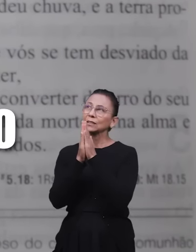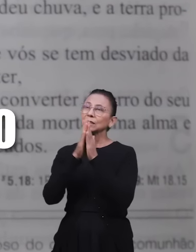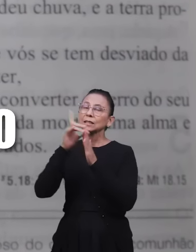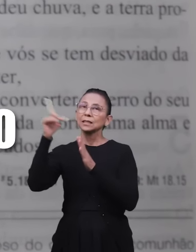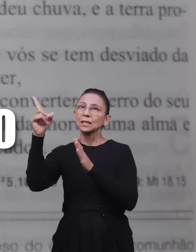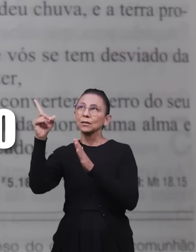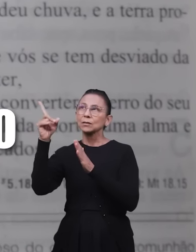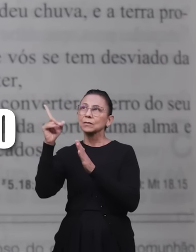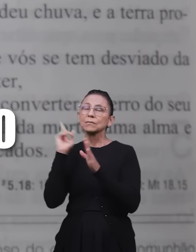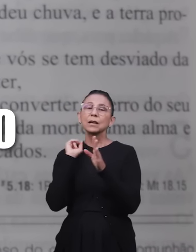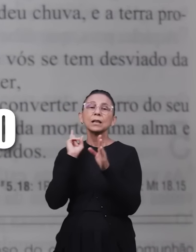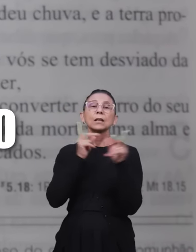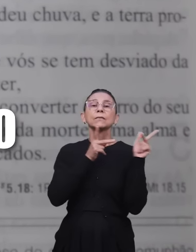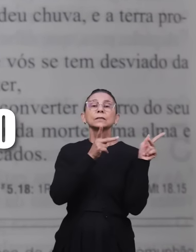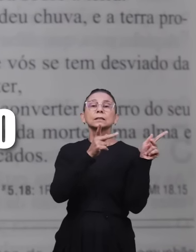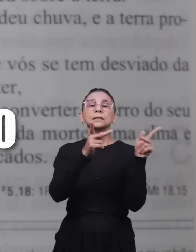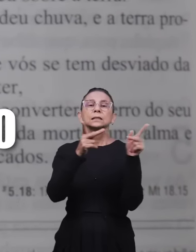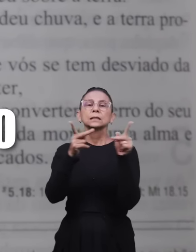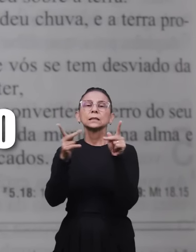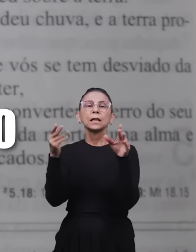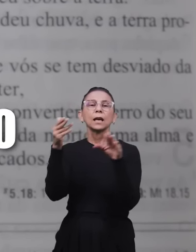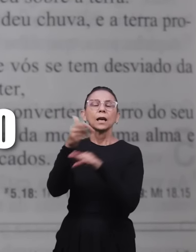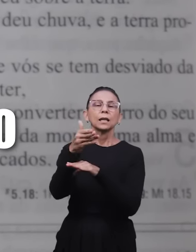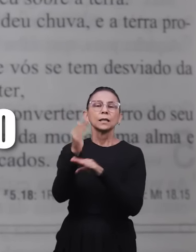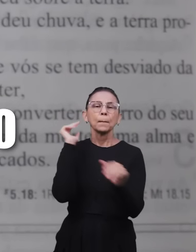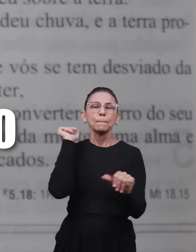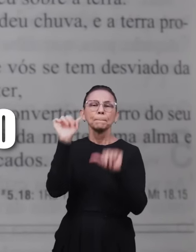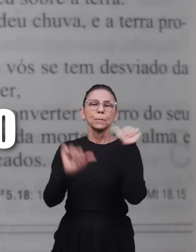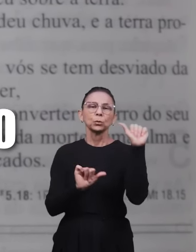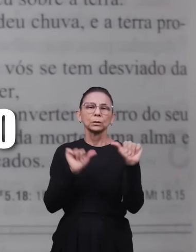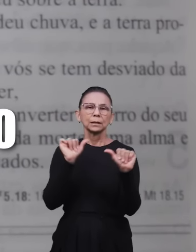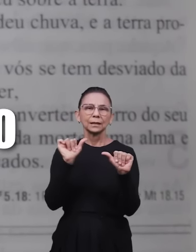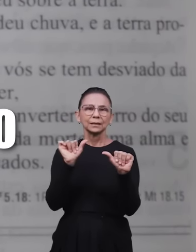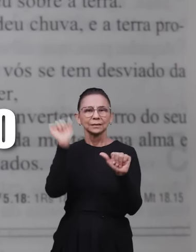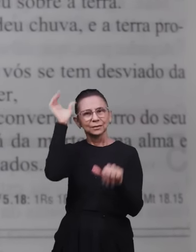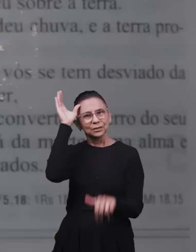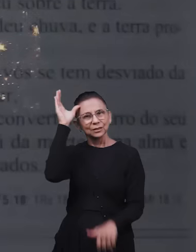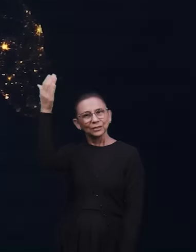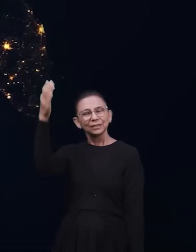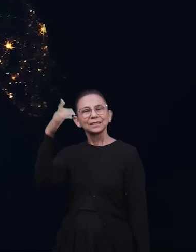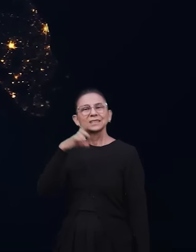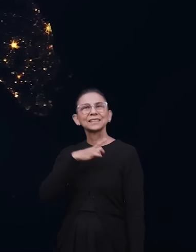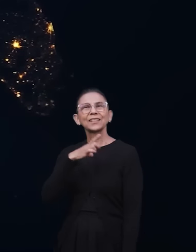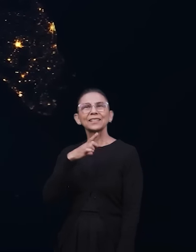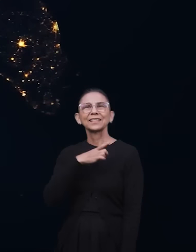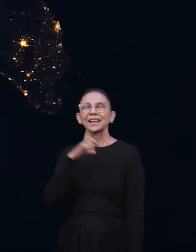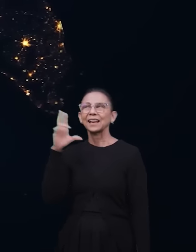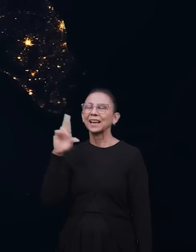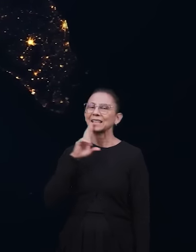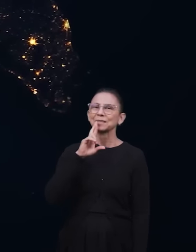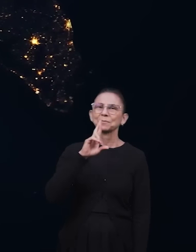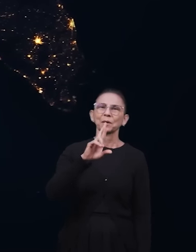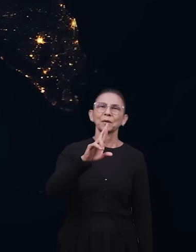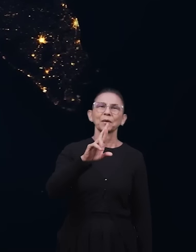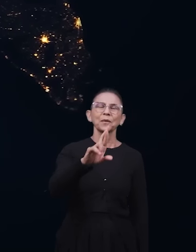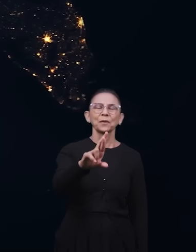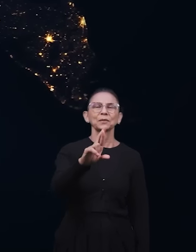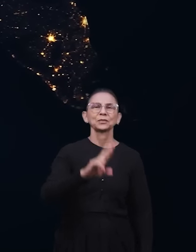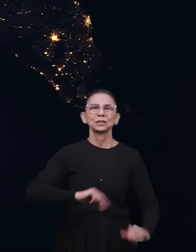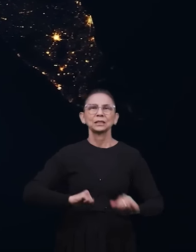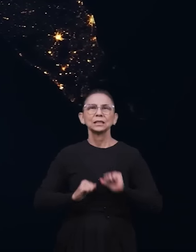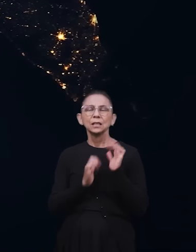em oração, tudo pode acontecer. A oração